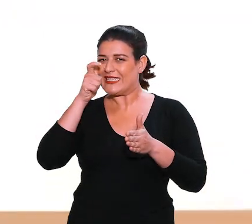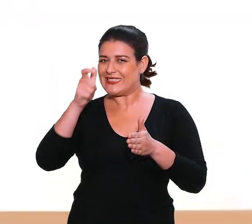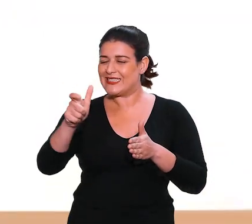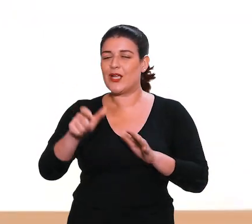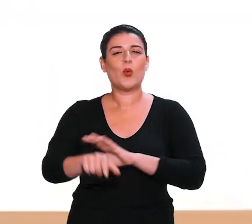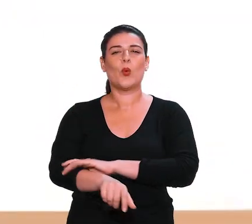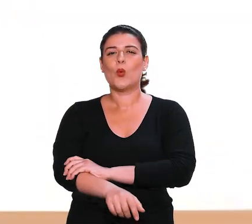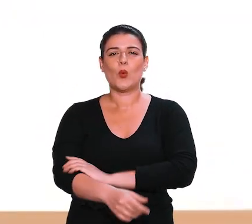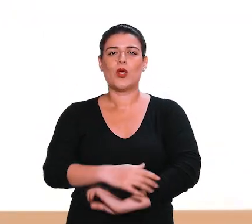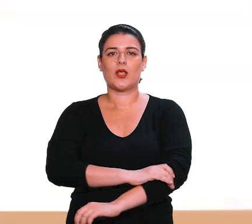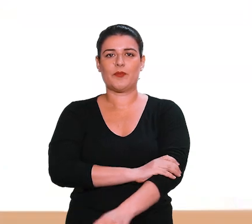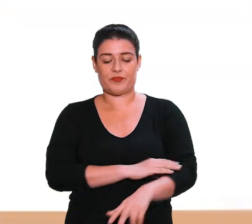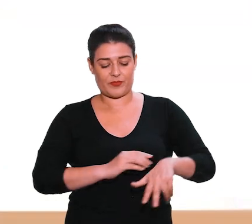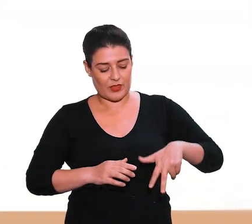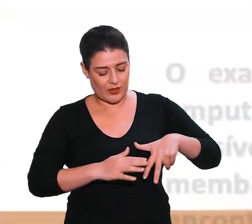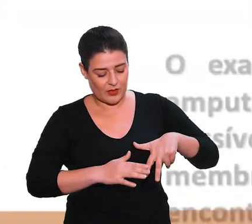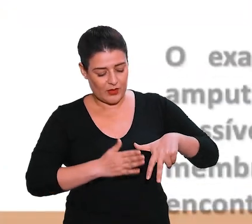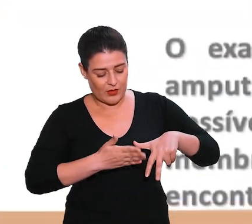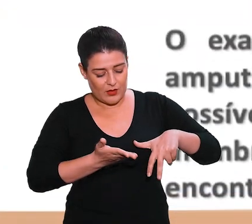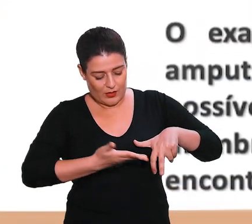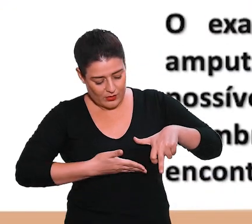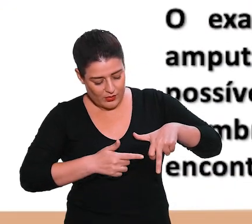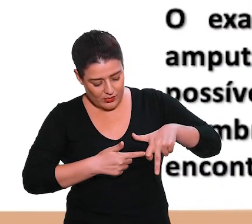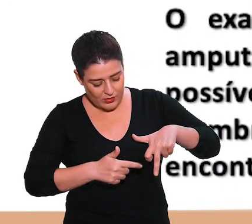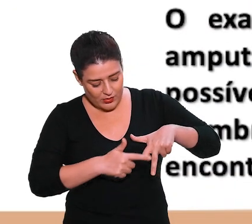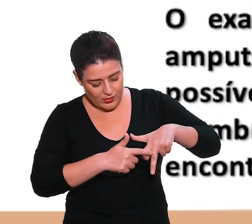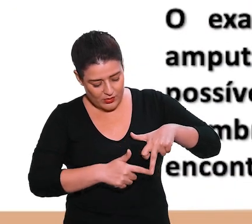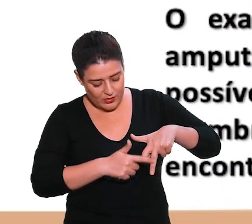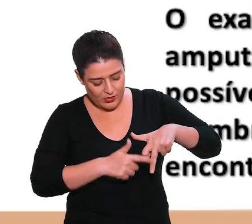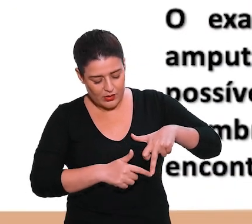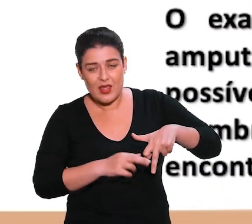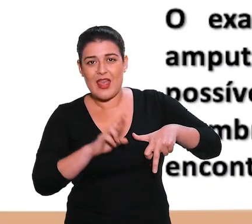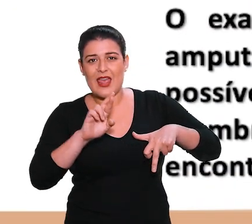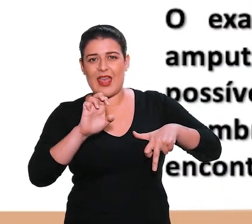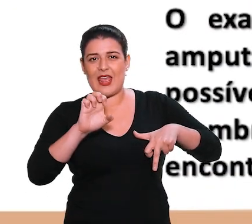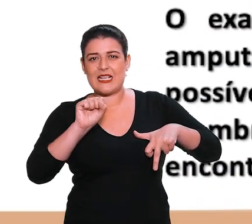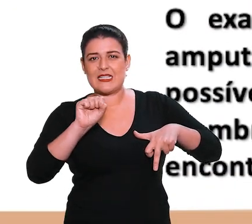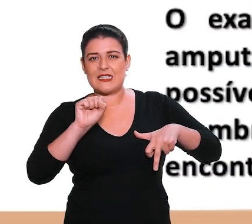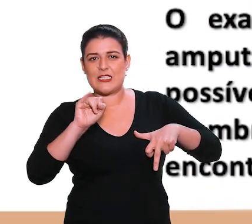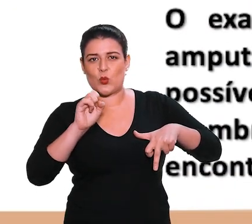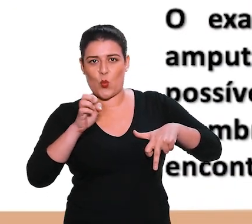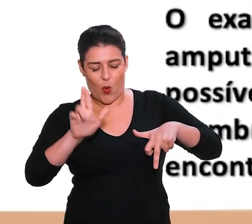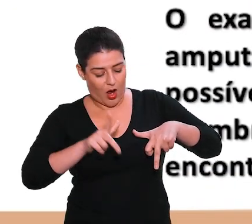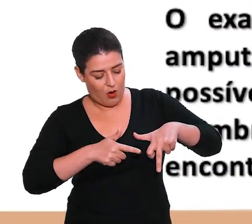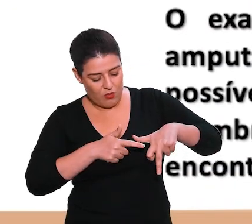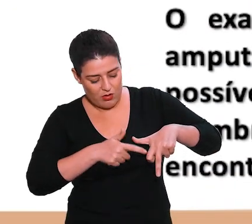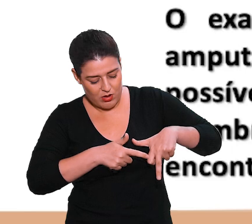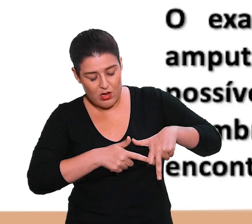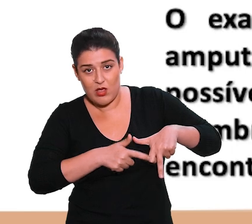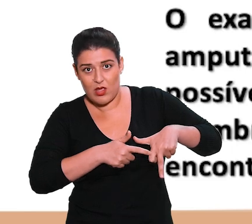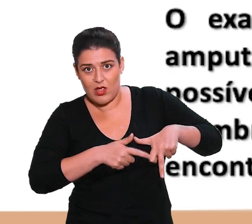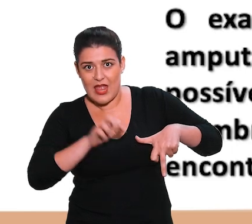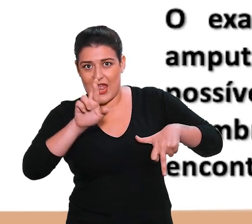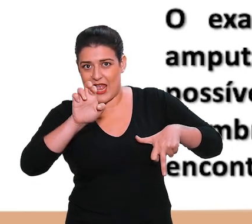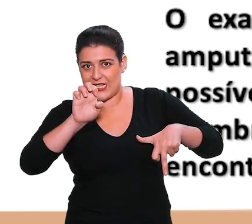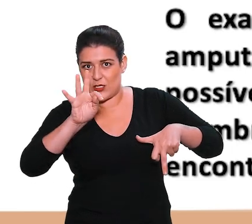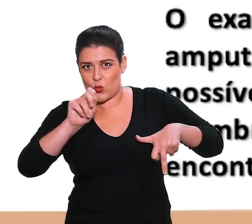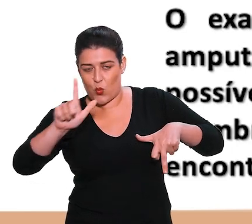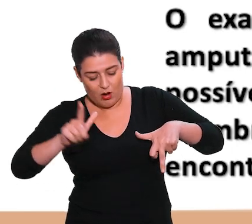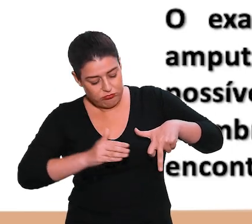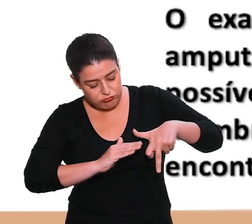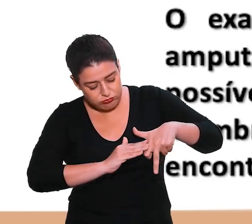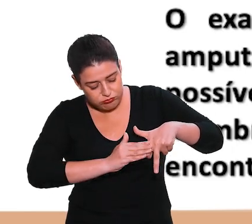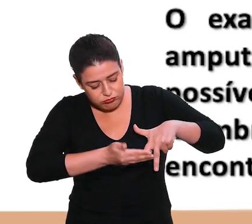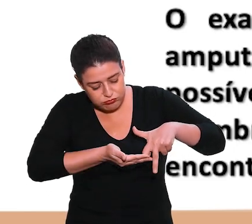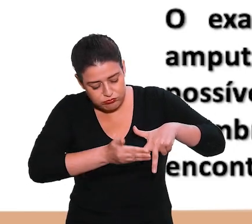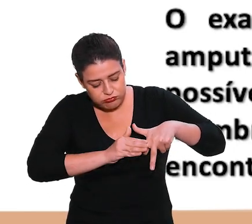certeza, seria do membro residual. E uma das partes do membro residual é o coto de amputação, que é aquela parte mais final, onde